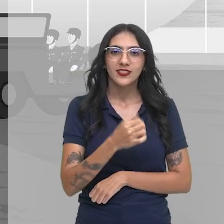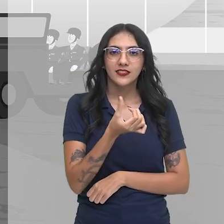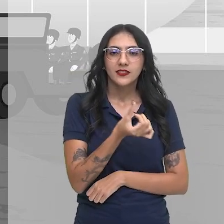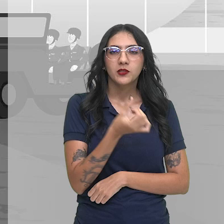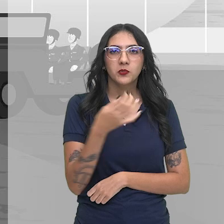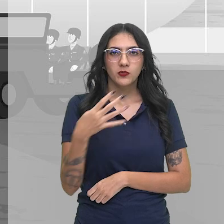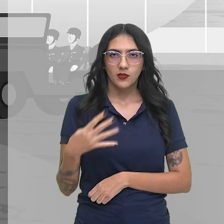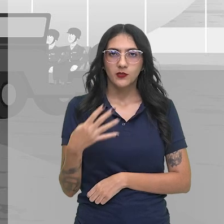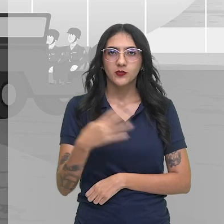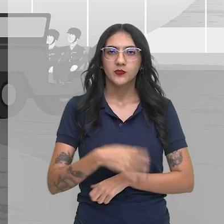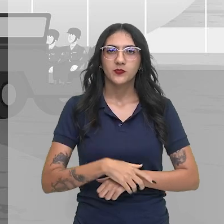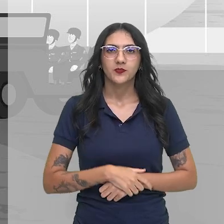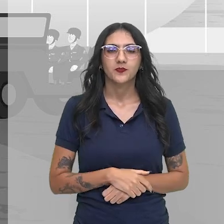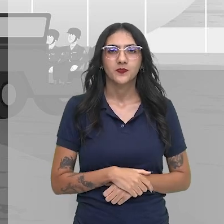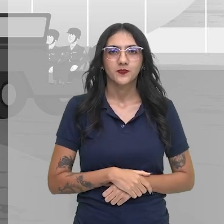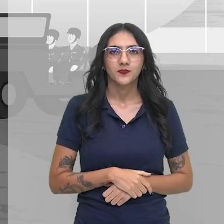1964,